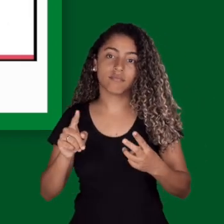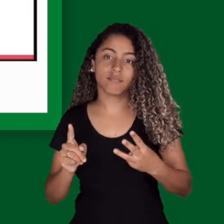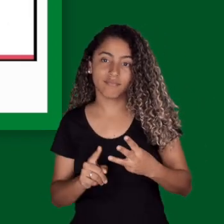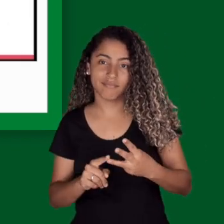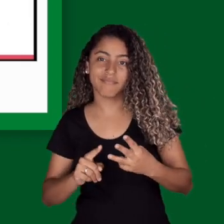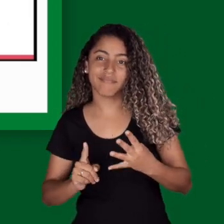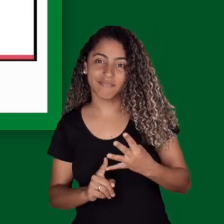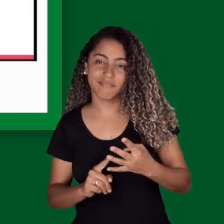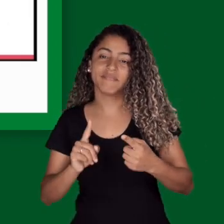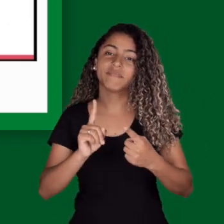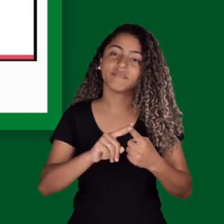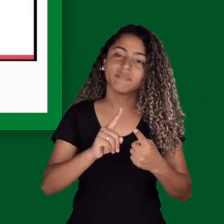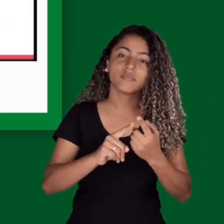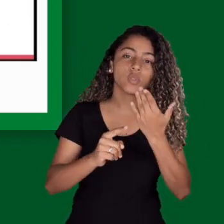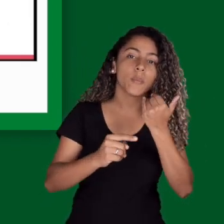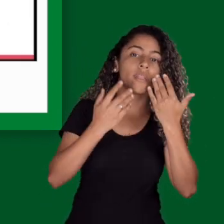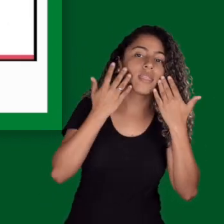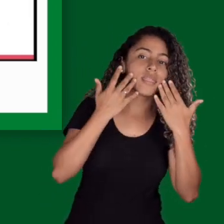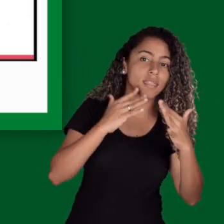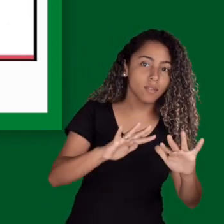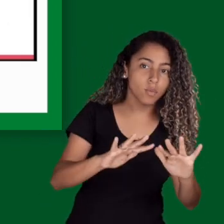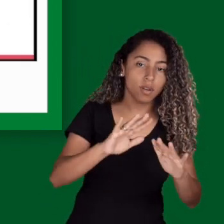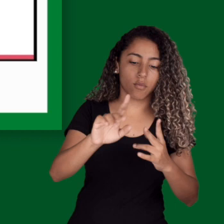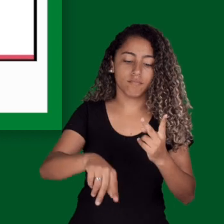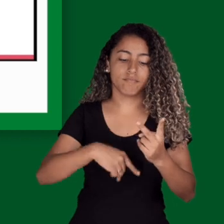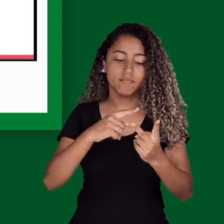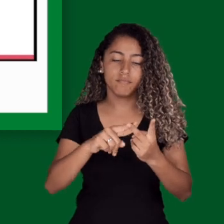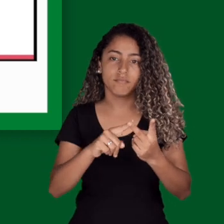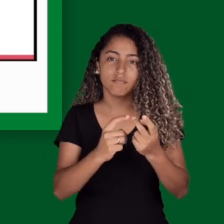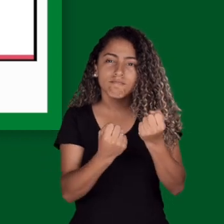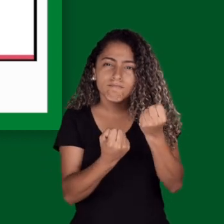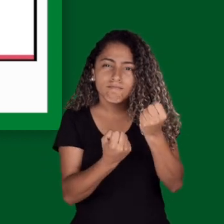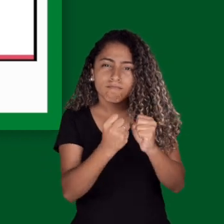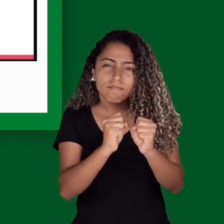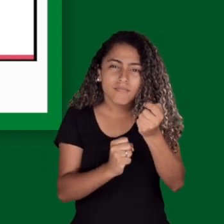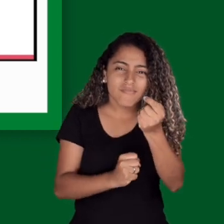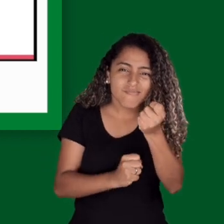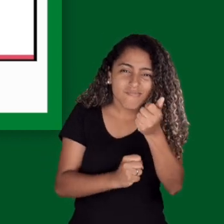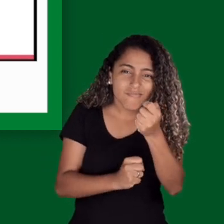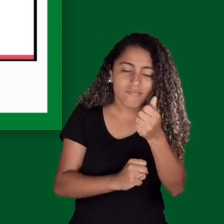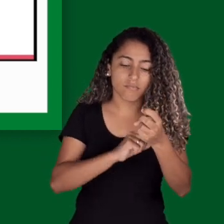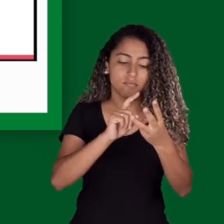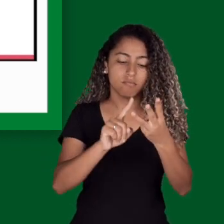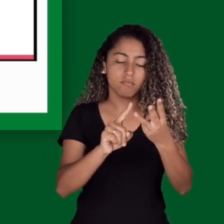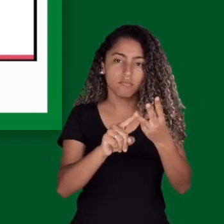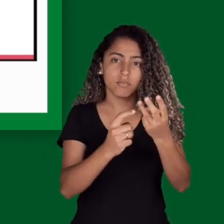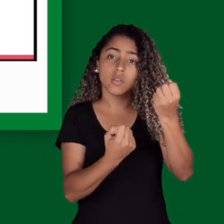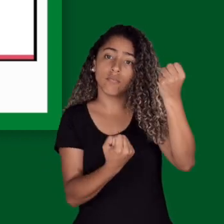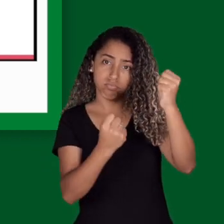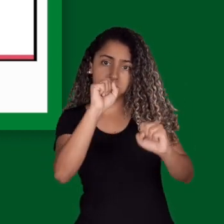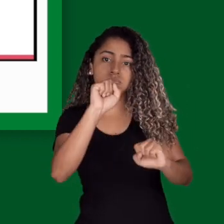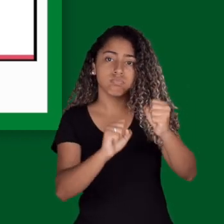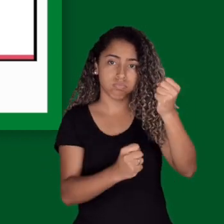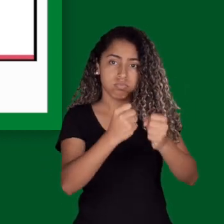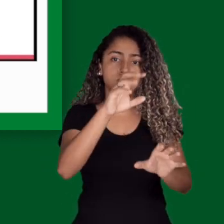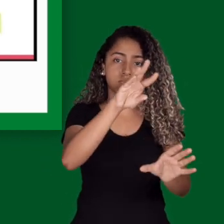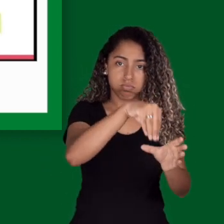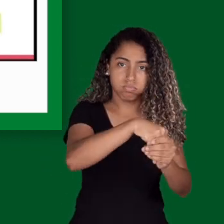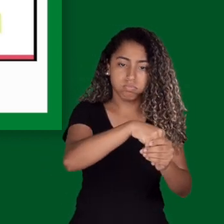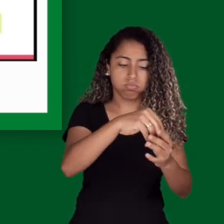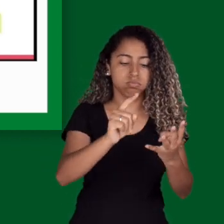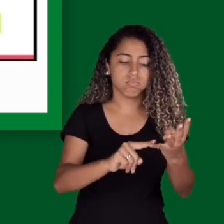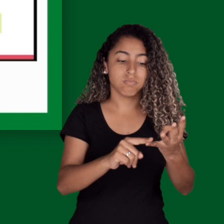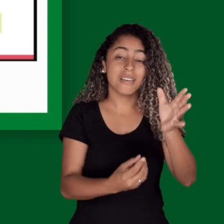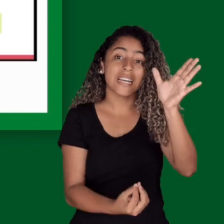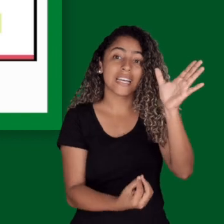in natura, minimamente processado, processado e ultraprocessado.